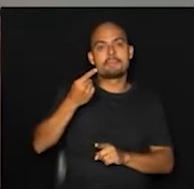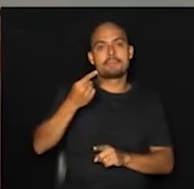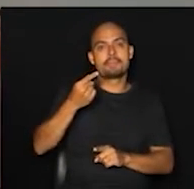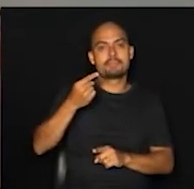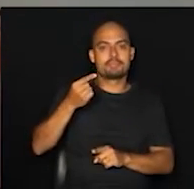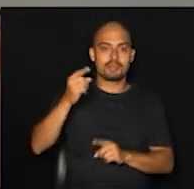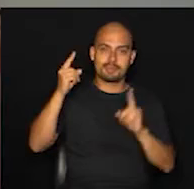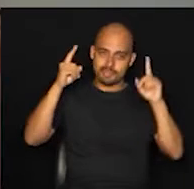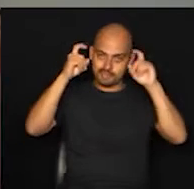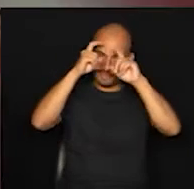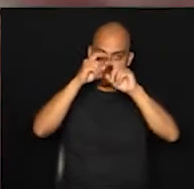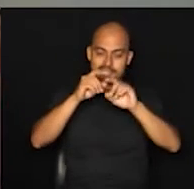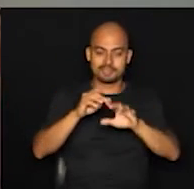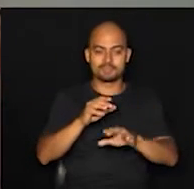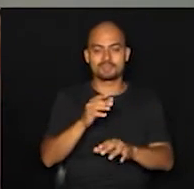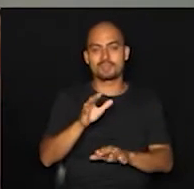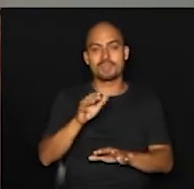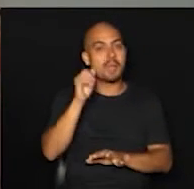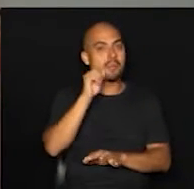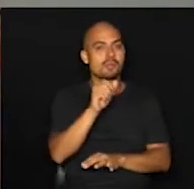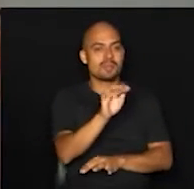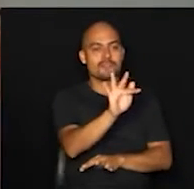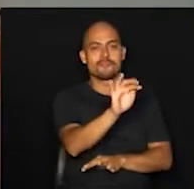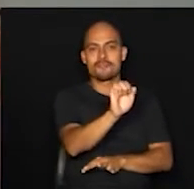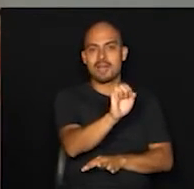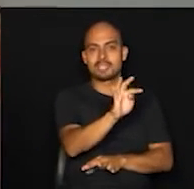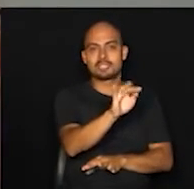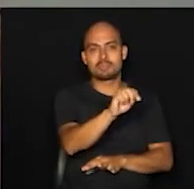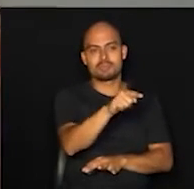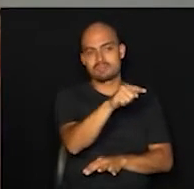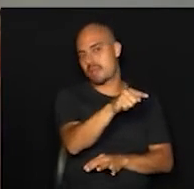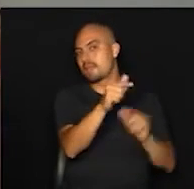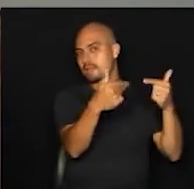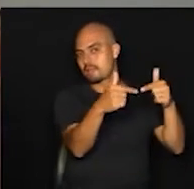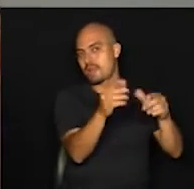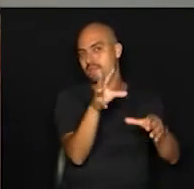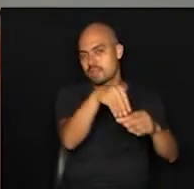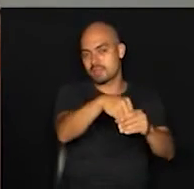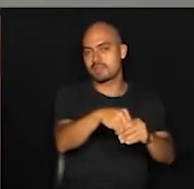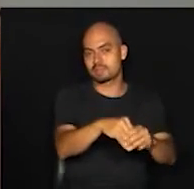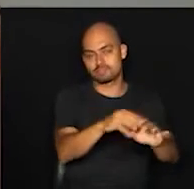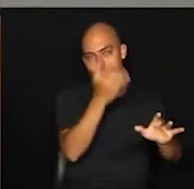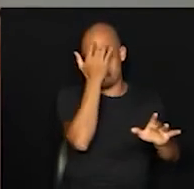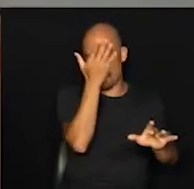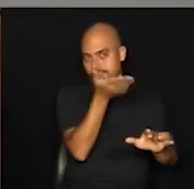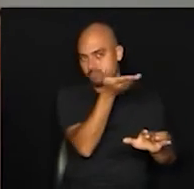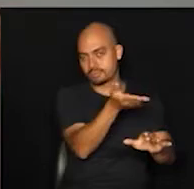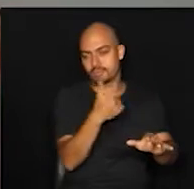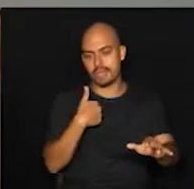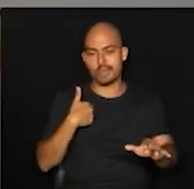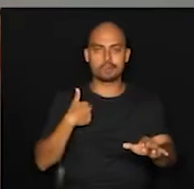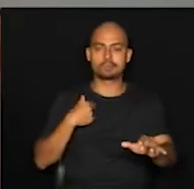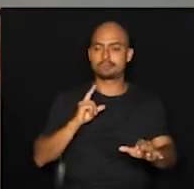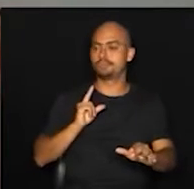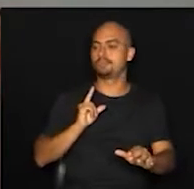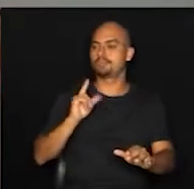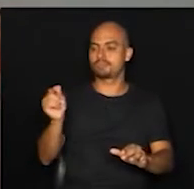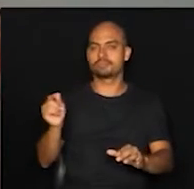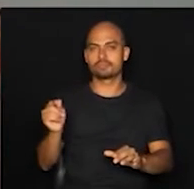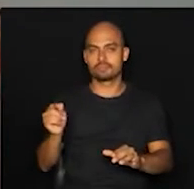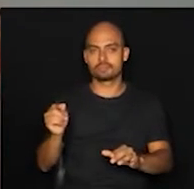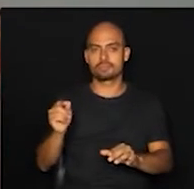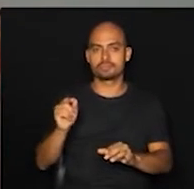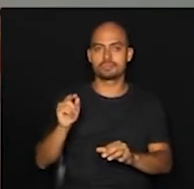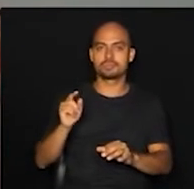ela morou lá e trabalhava lá o dia inteiro. Para nós que somos pesquisadores de fora, mesmo do Rio, você tem que ficar subindo,